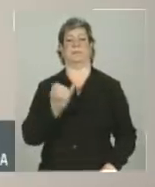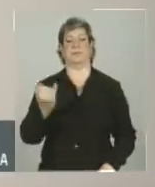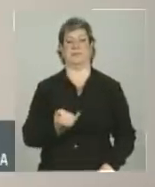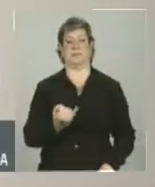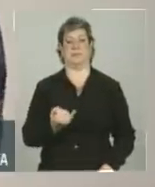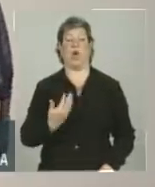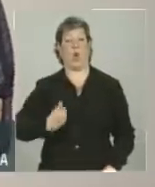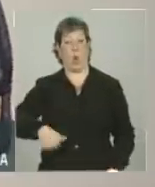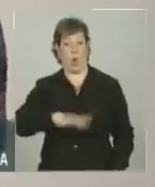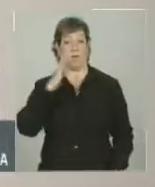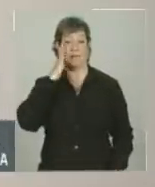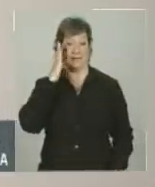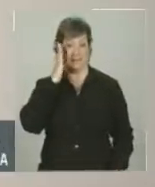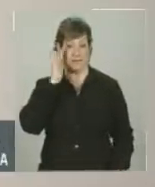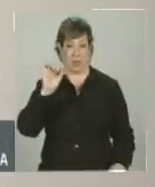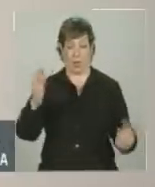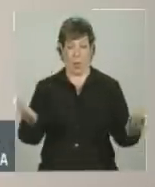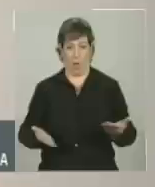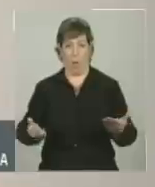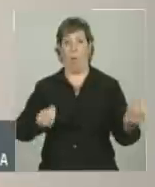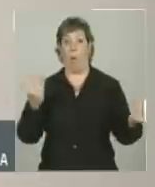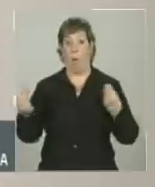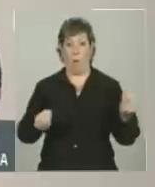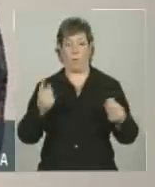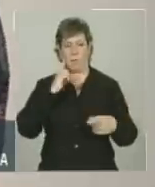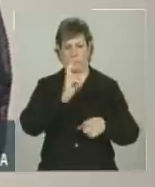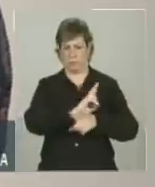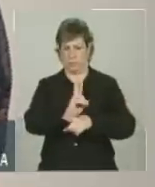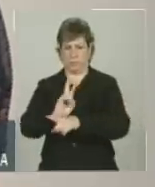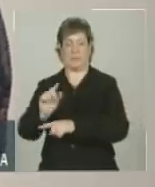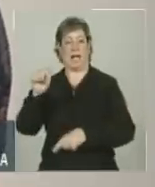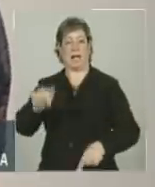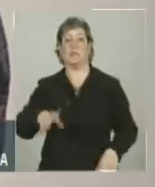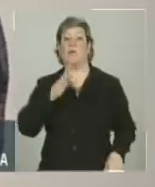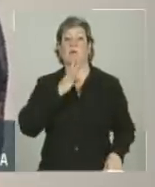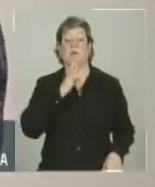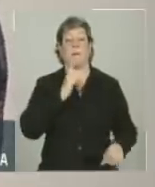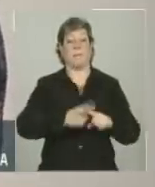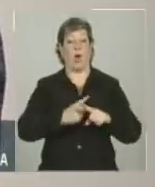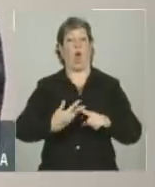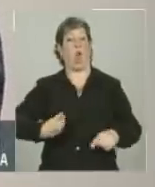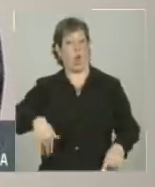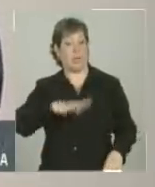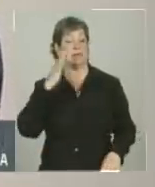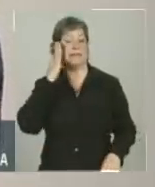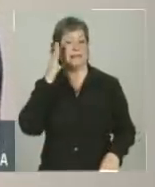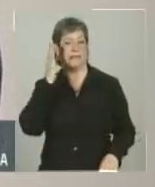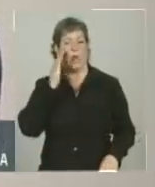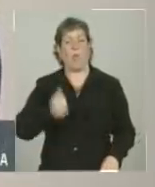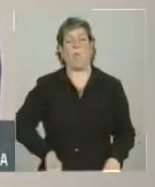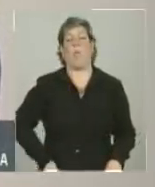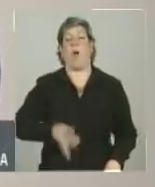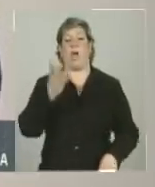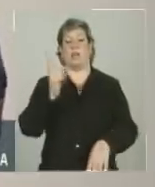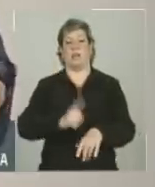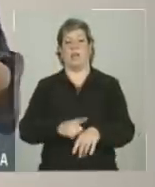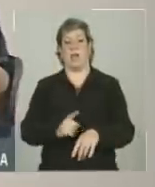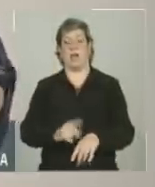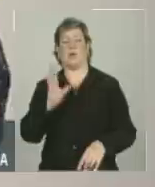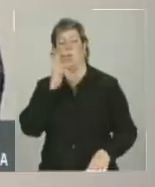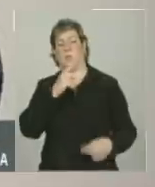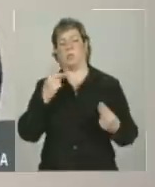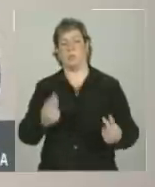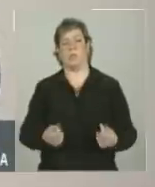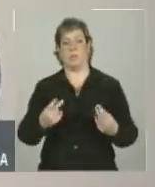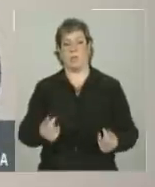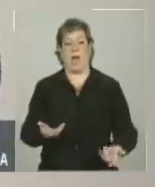sabemos hoje como controlar este conhecimento, pois sabemos quanto tempo durou o atendimento de